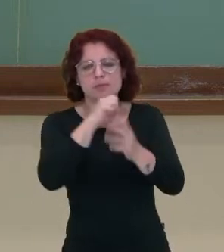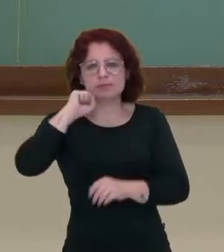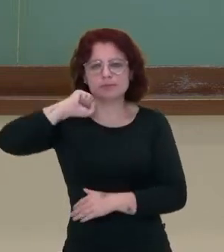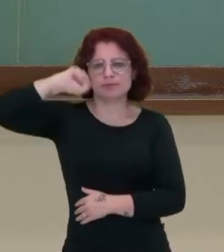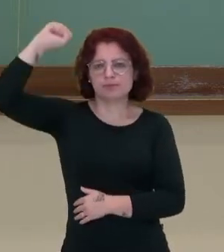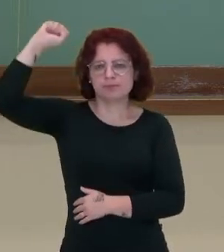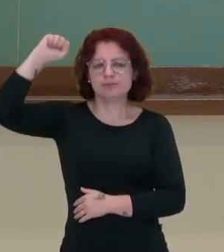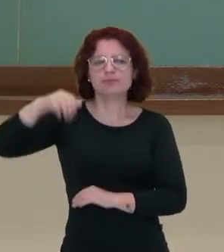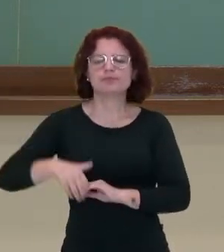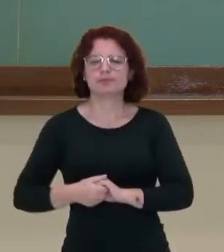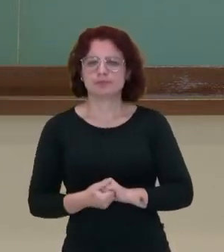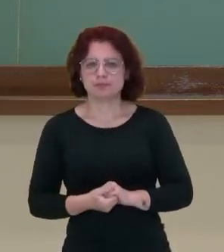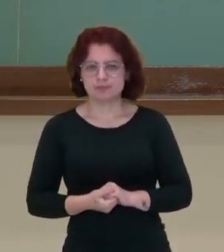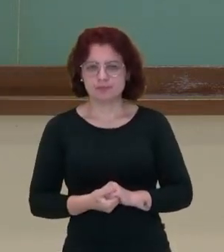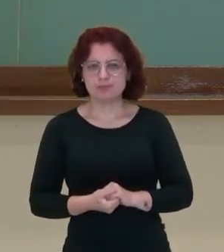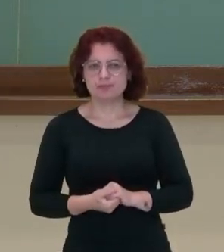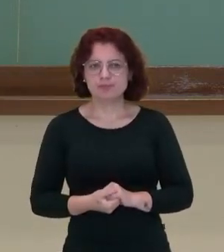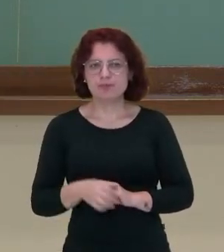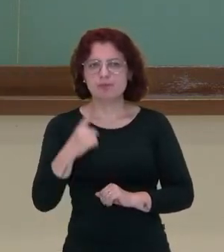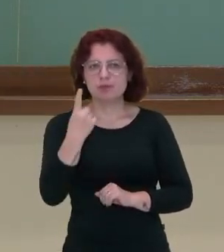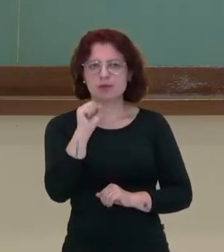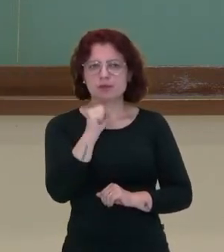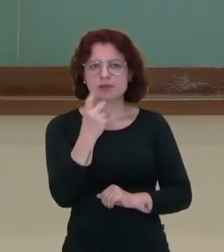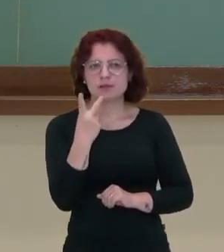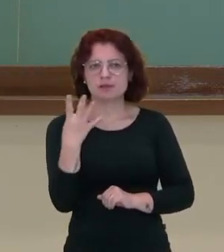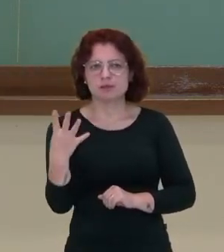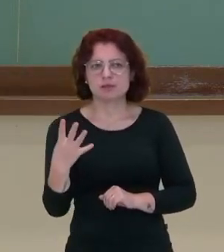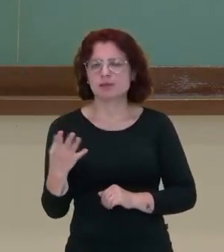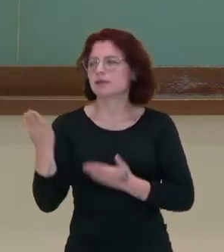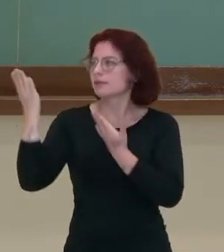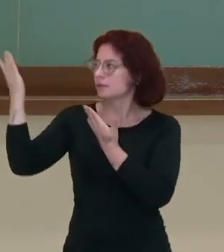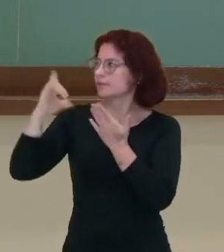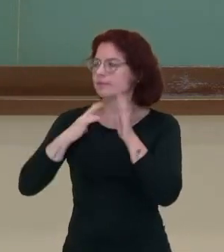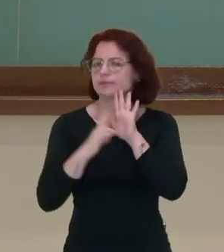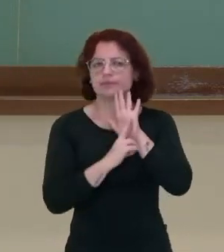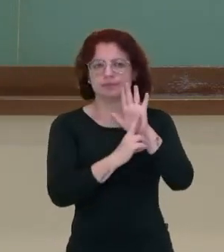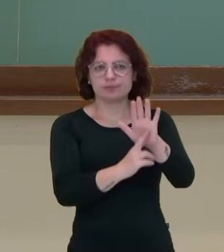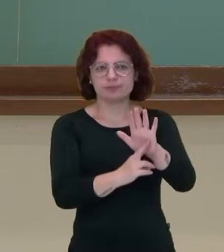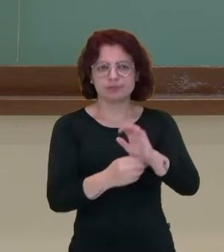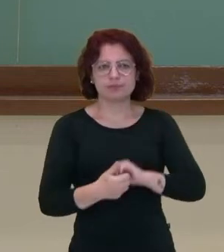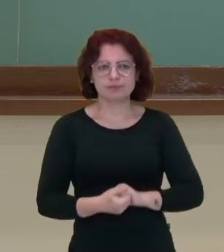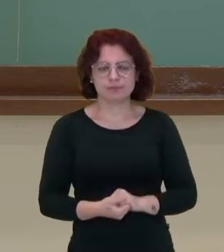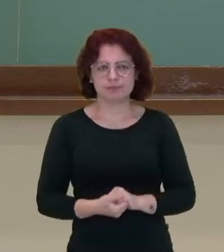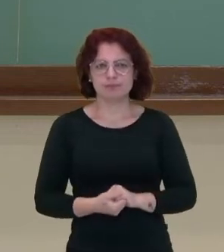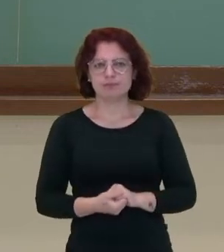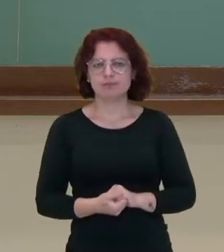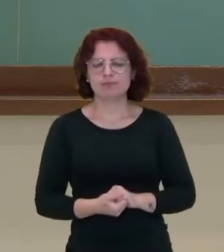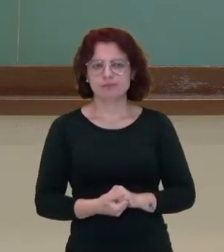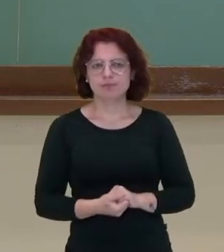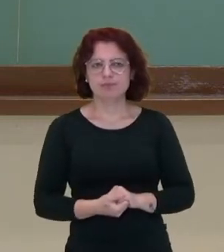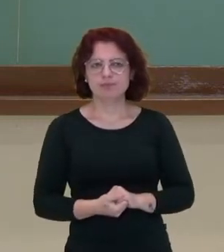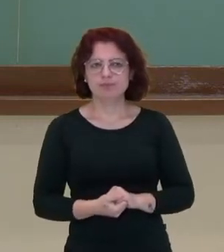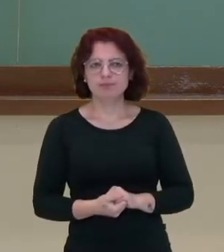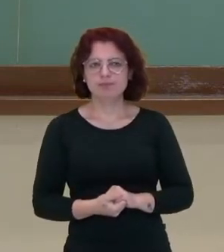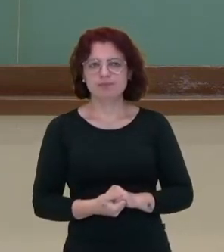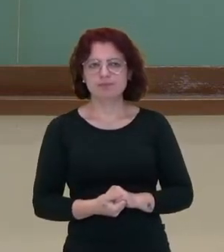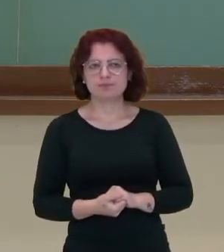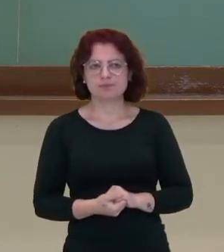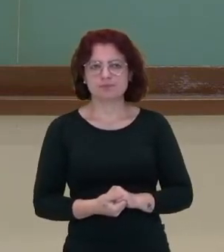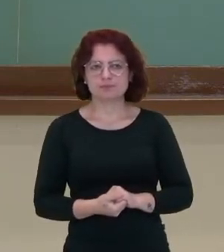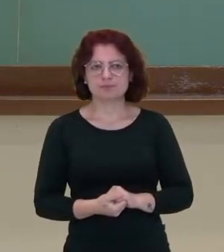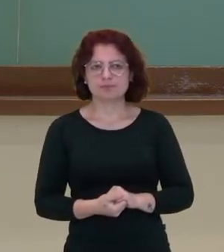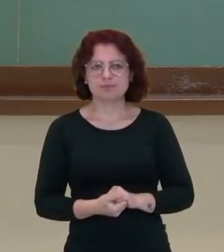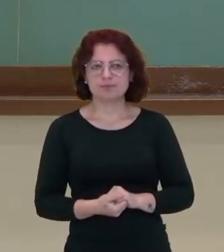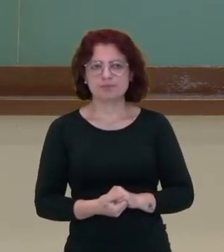vai ser enforcado no ano de 1824, aqui essa representação, um século depois, da morte de Frei Caneca,